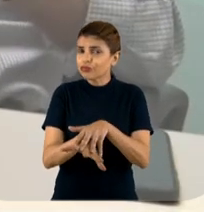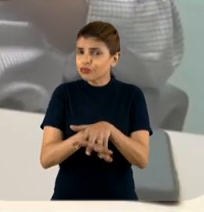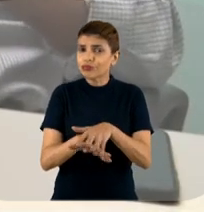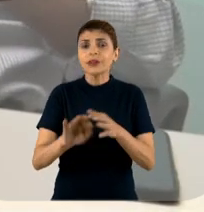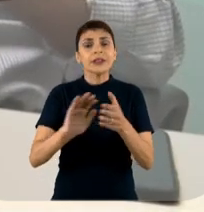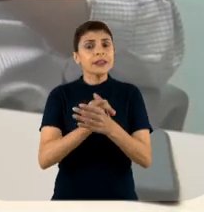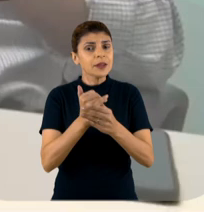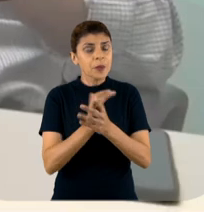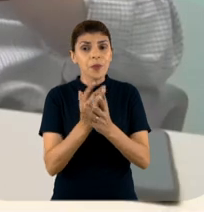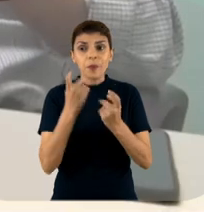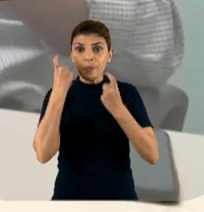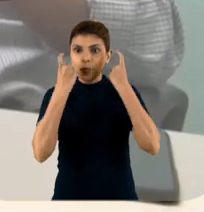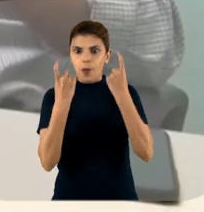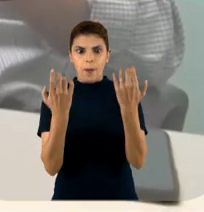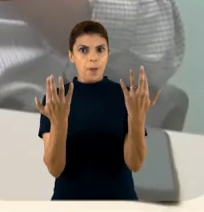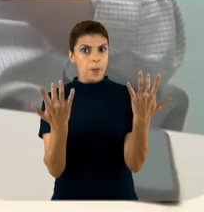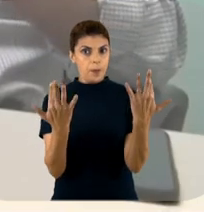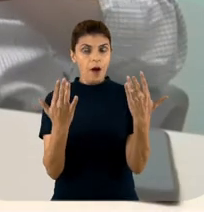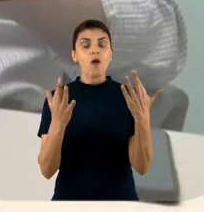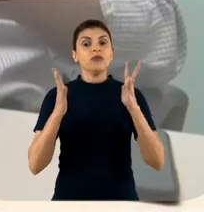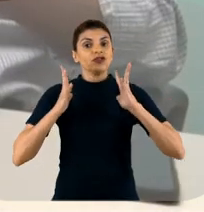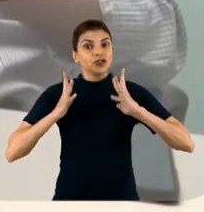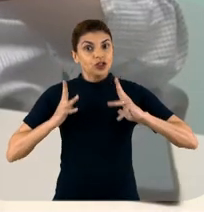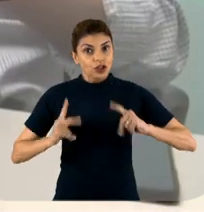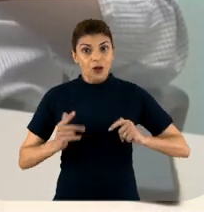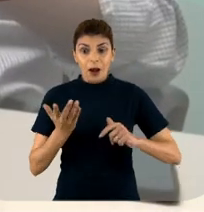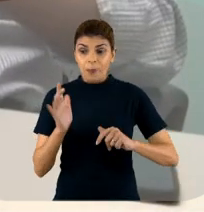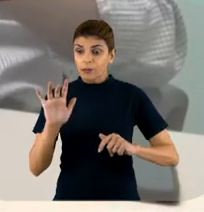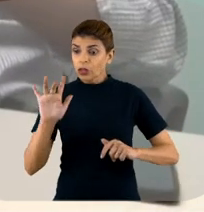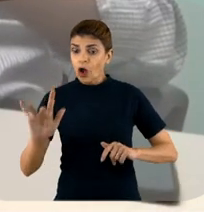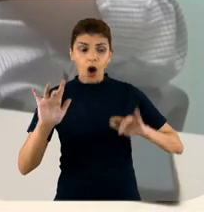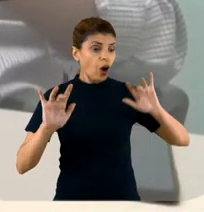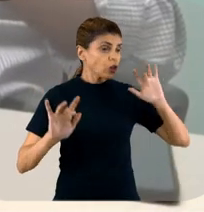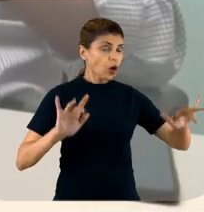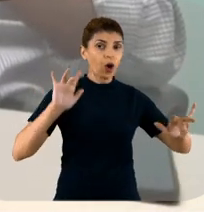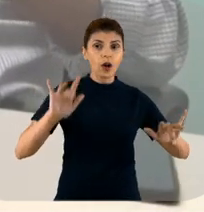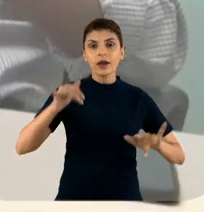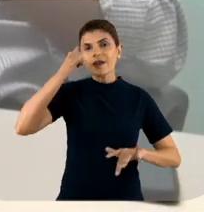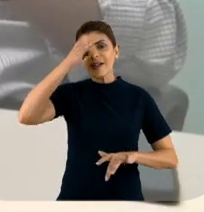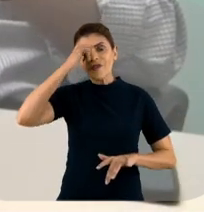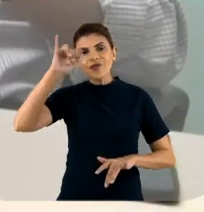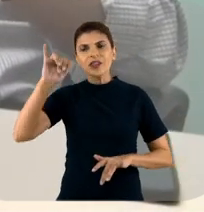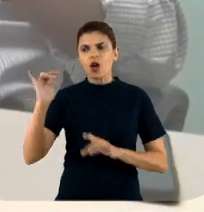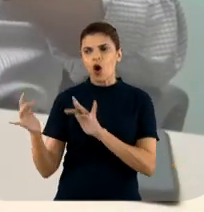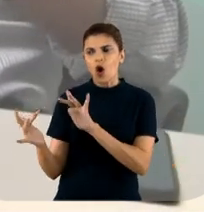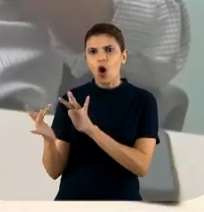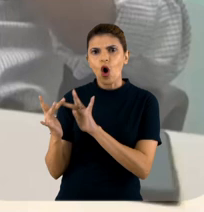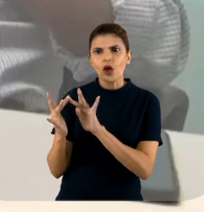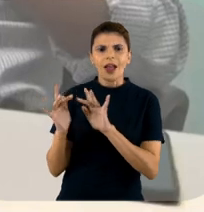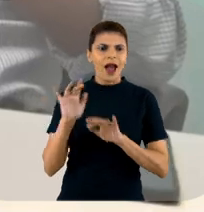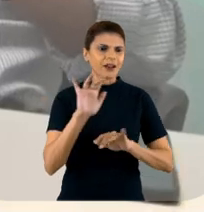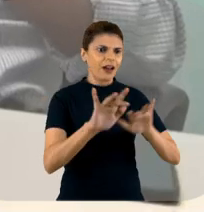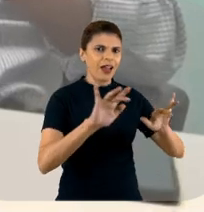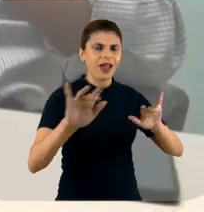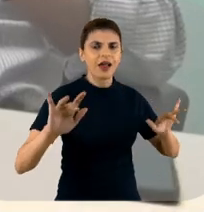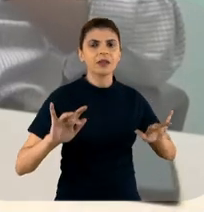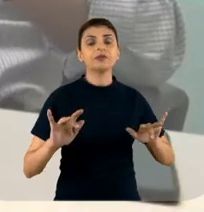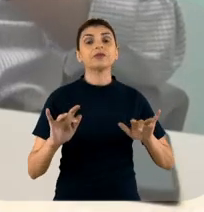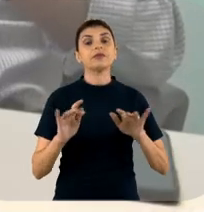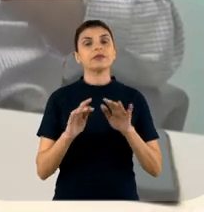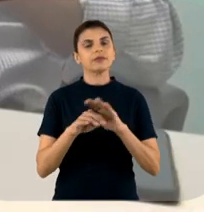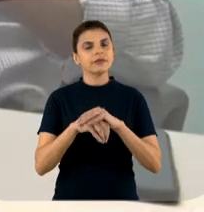essa preocupação não só com as mãos mas com tudo aquilo que que a mão toca de uma forma geral né evitar se que tem um contato excessivo com isso